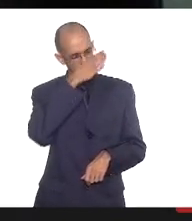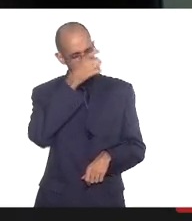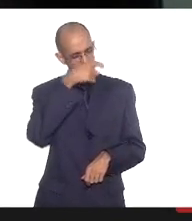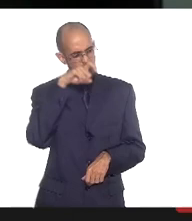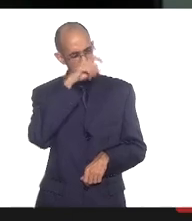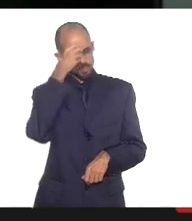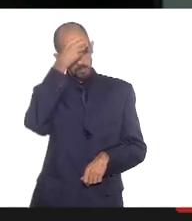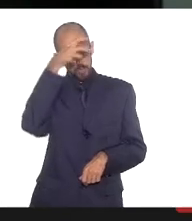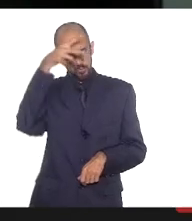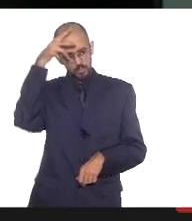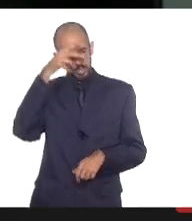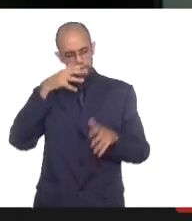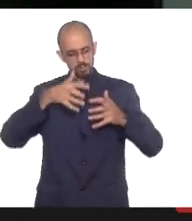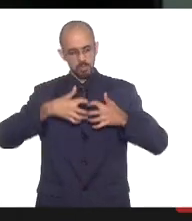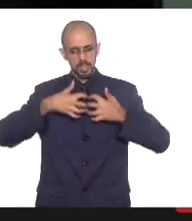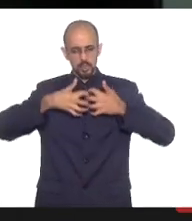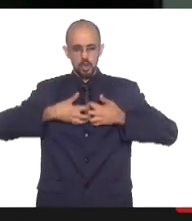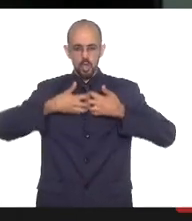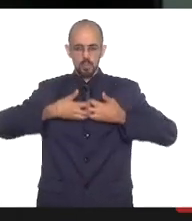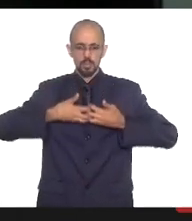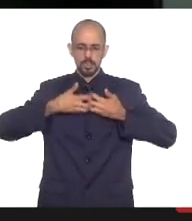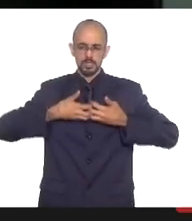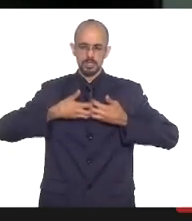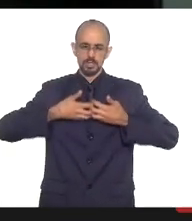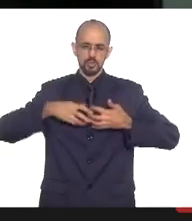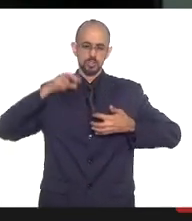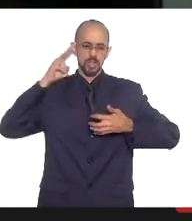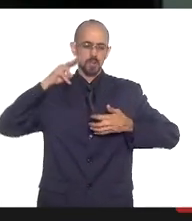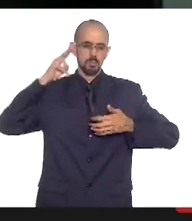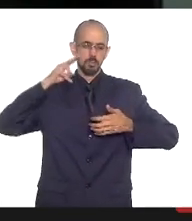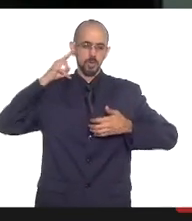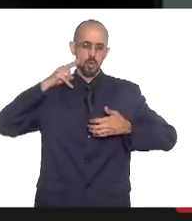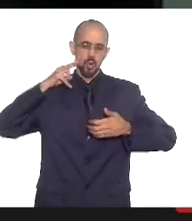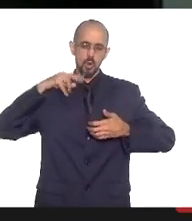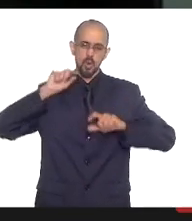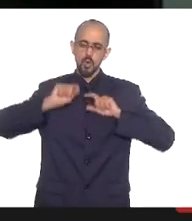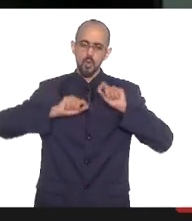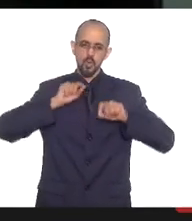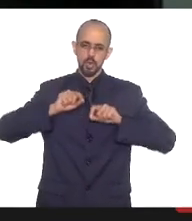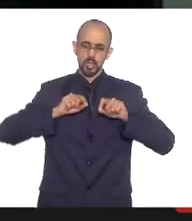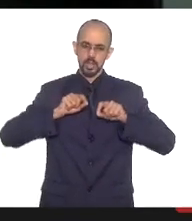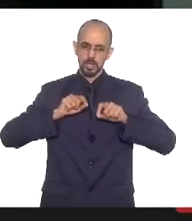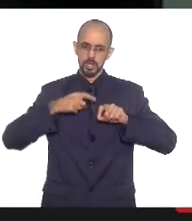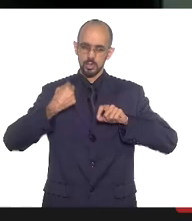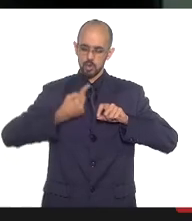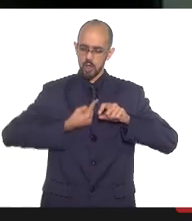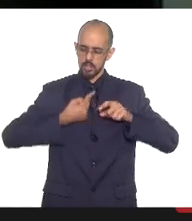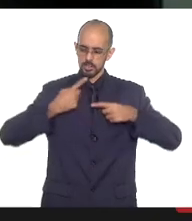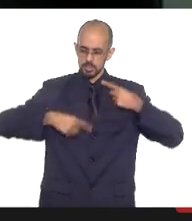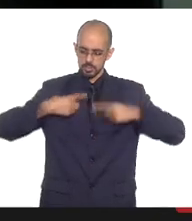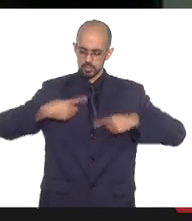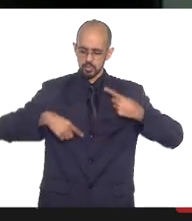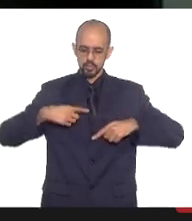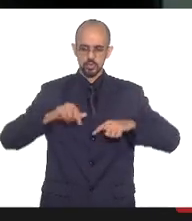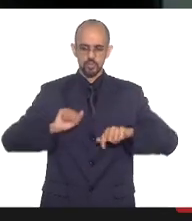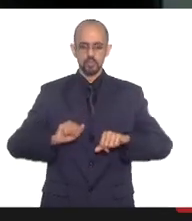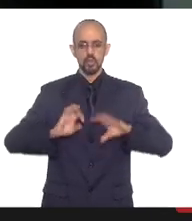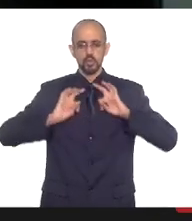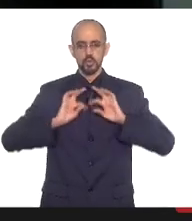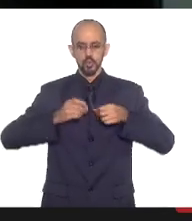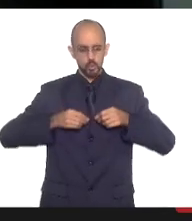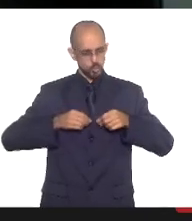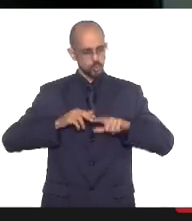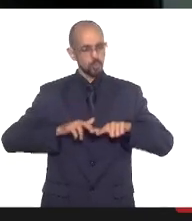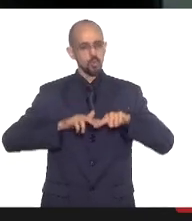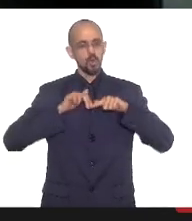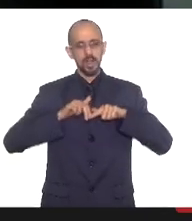Petrópolis várias vezes nos Lembrando aqui né de que nós estamos aqui discutindo desse dilema em